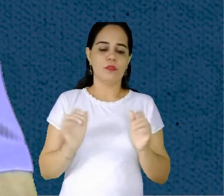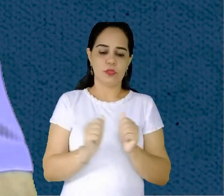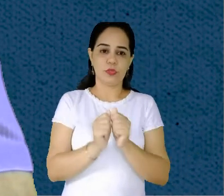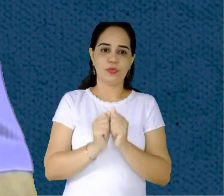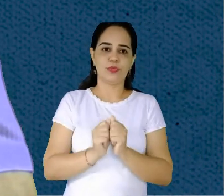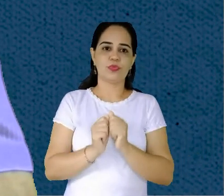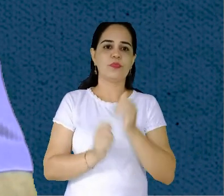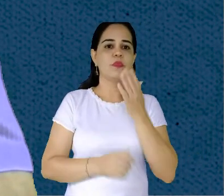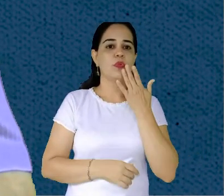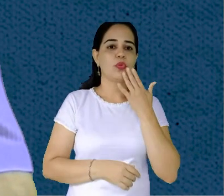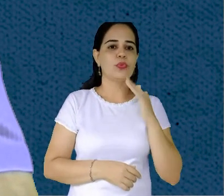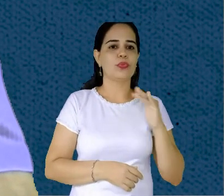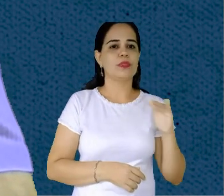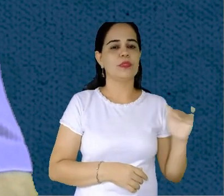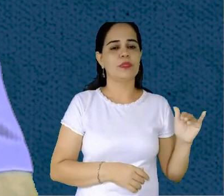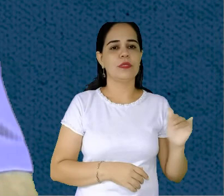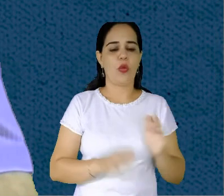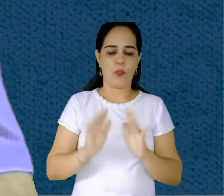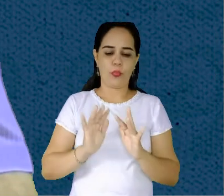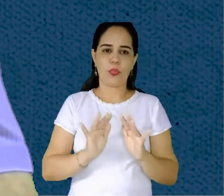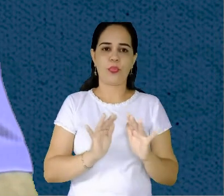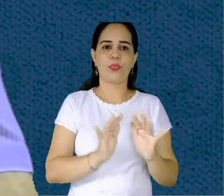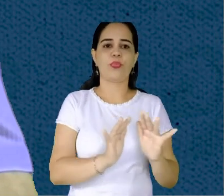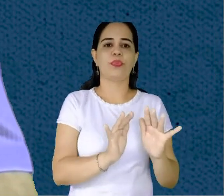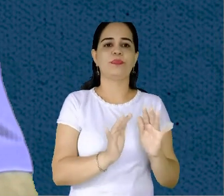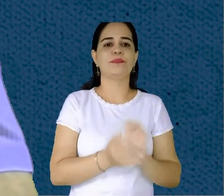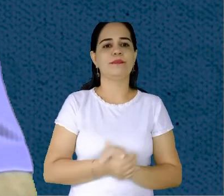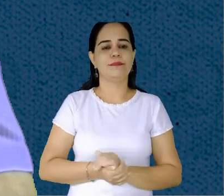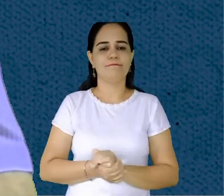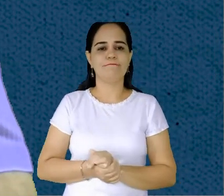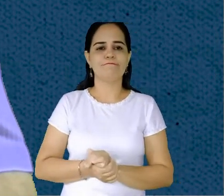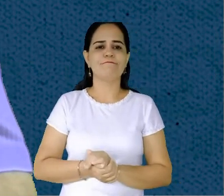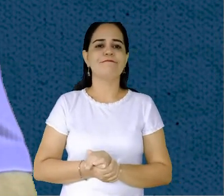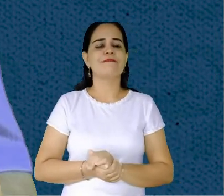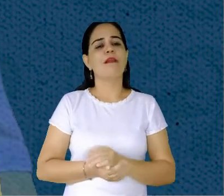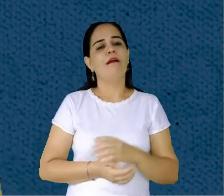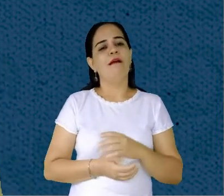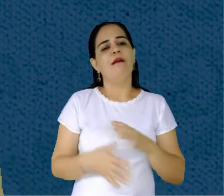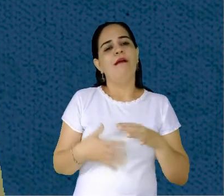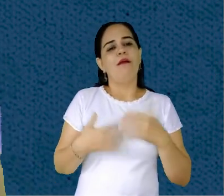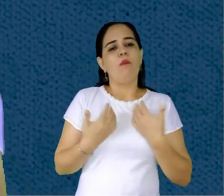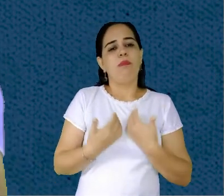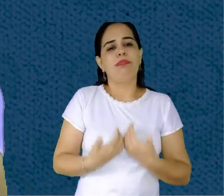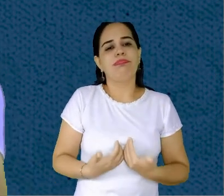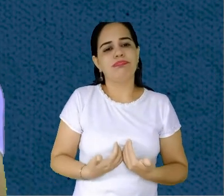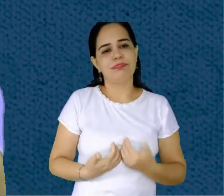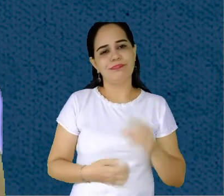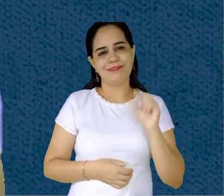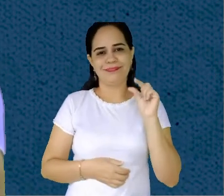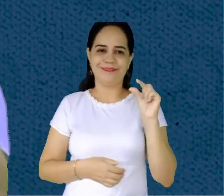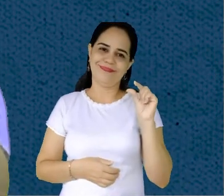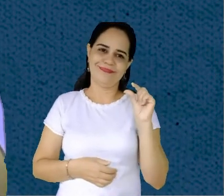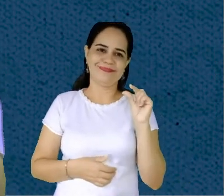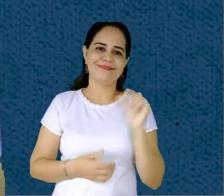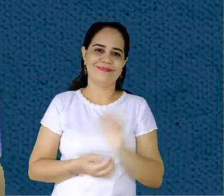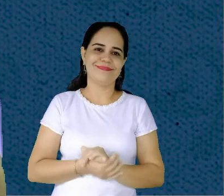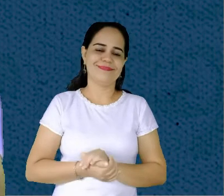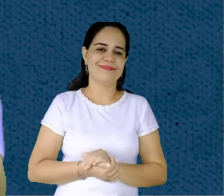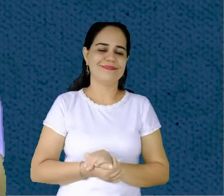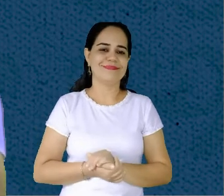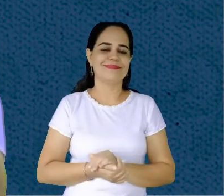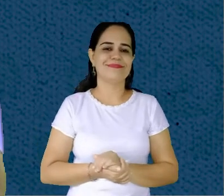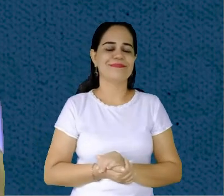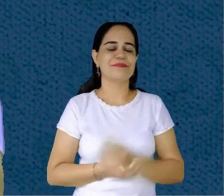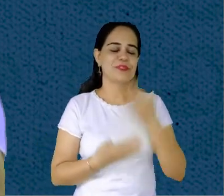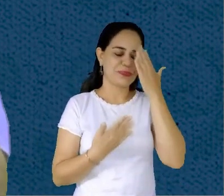caminhada. Cansamos um pouco, mas não foi muito não, graças a Deus. E por hoje nada mais, deixo vocês, meus